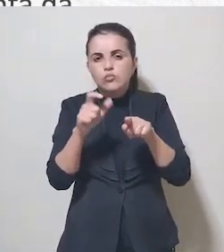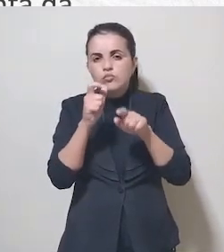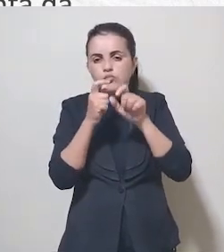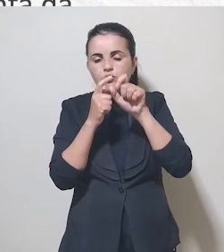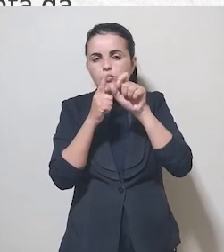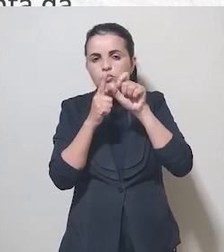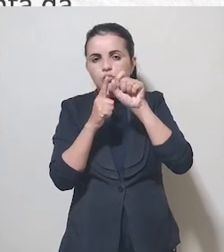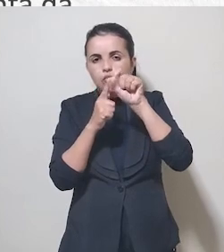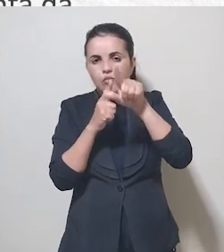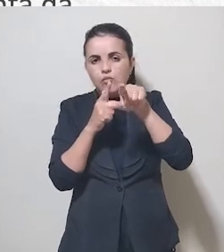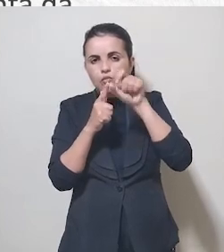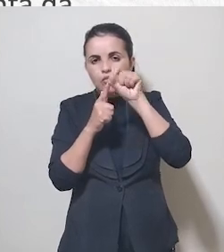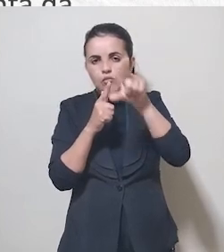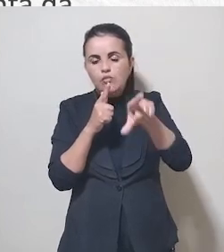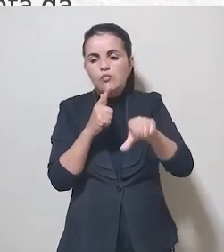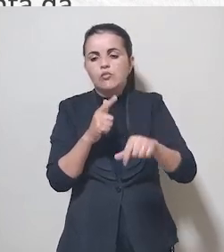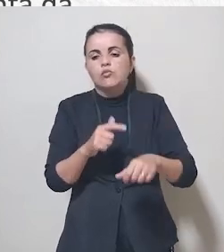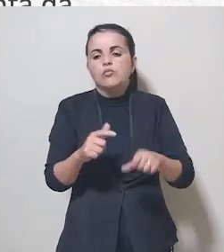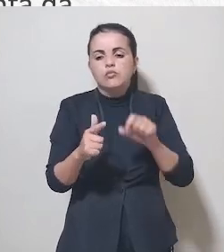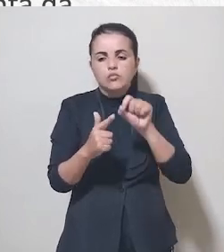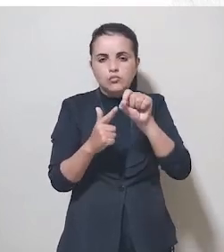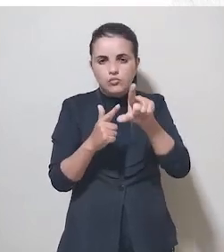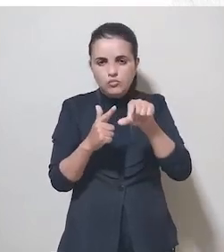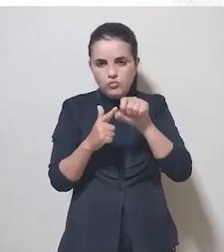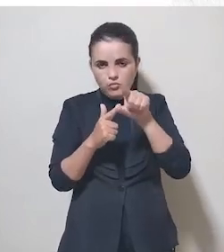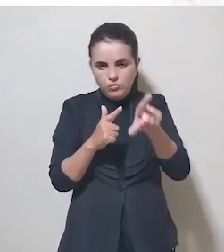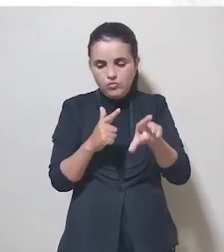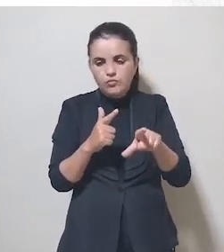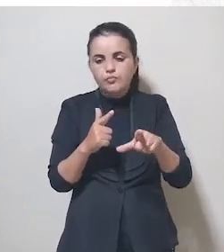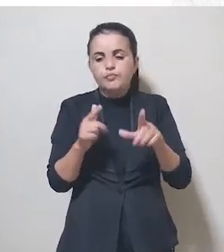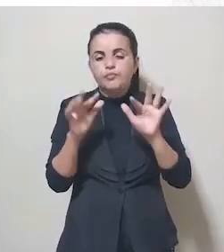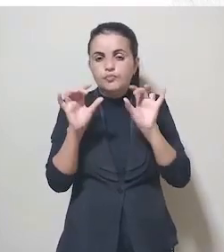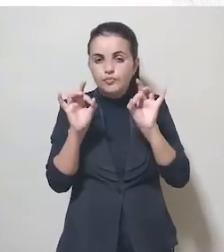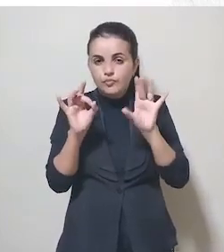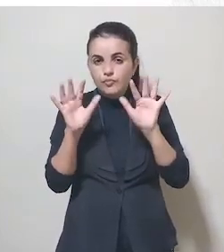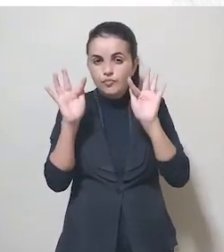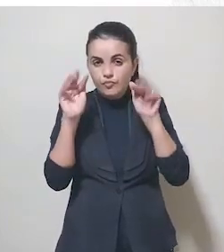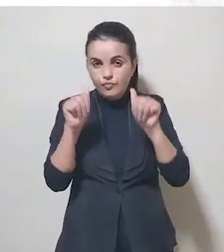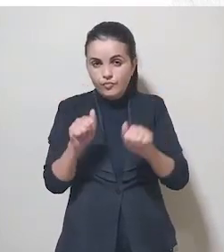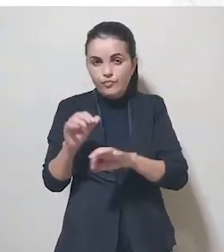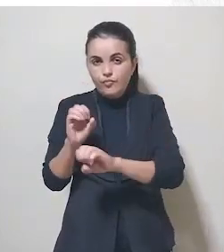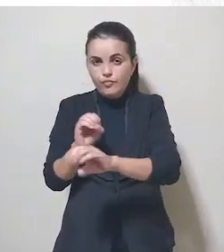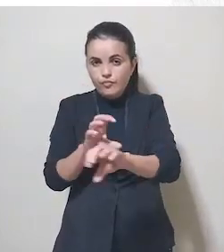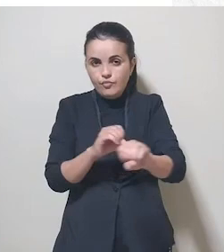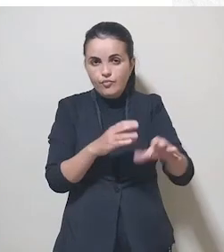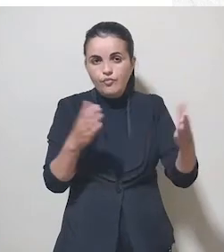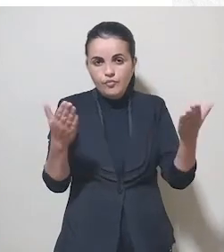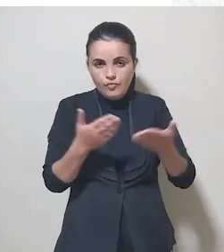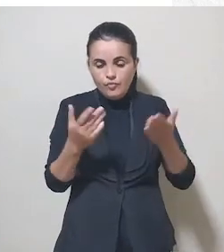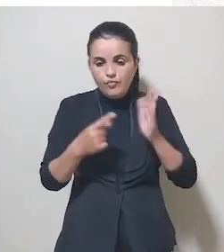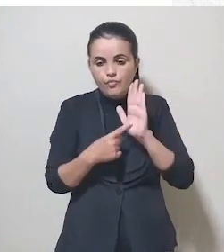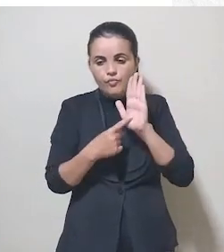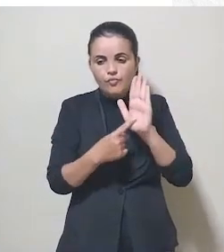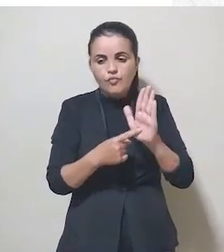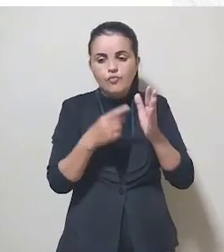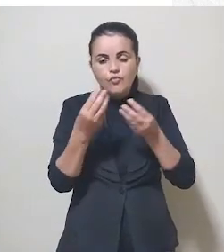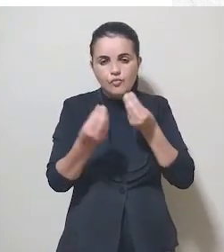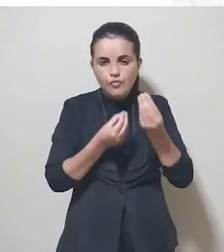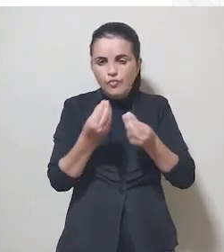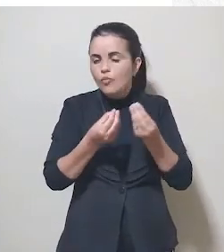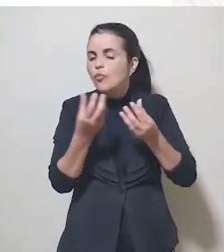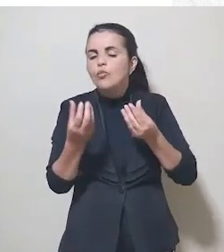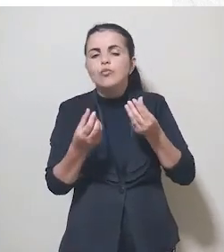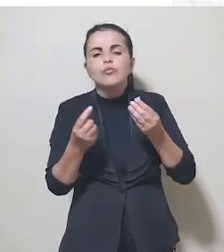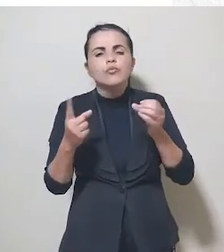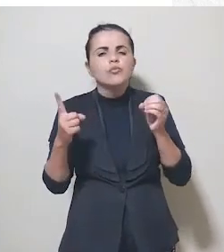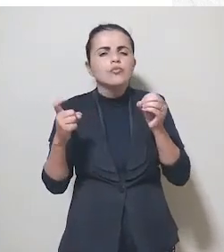Então, para finalizar a aula de hoje, eu trouxe essa imagem aqui só para tentar mostrar para vocês mais ou menos como é que